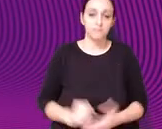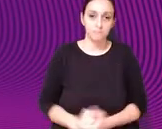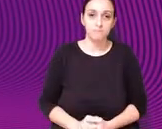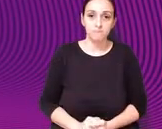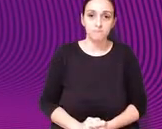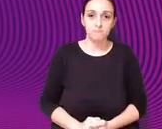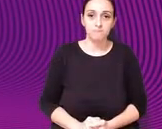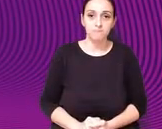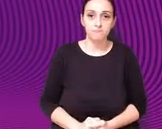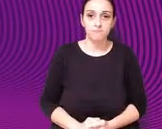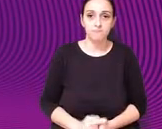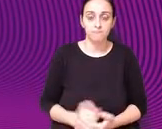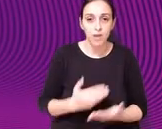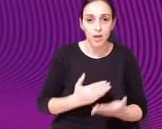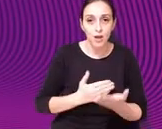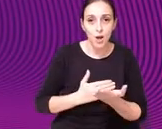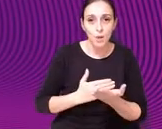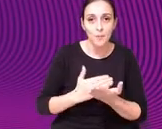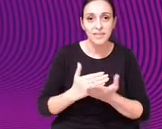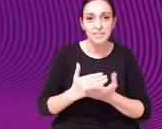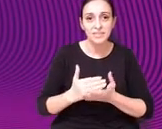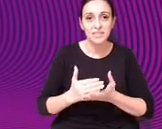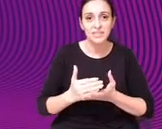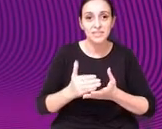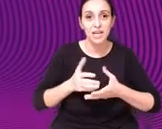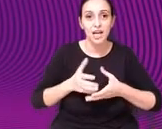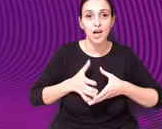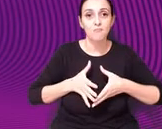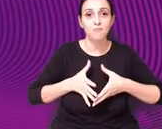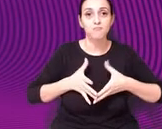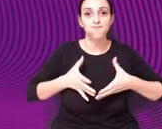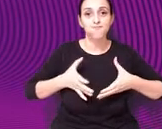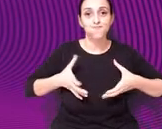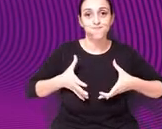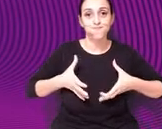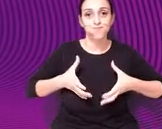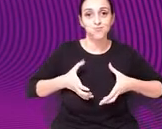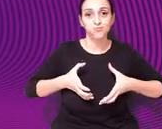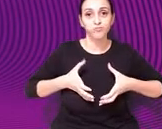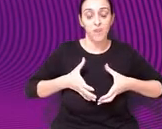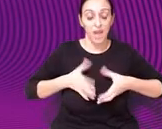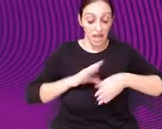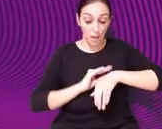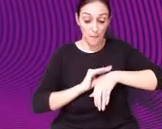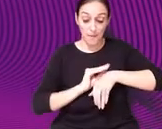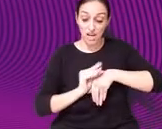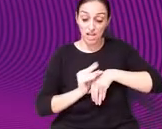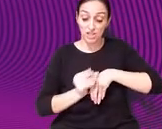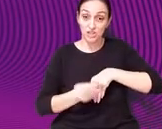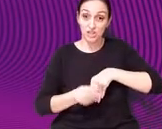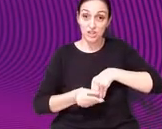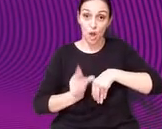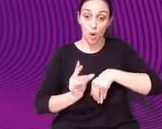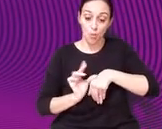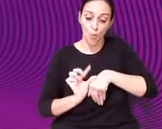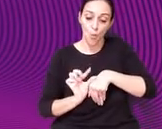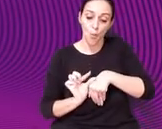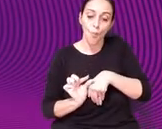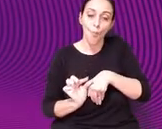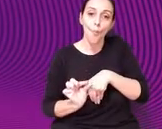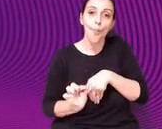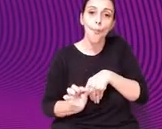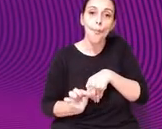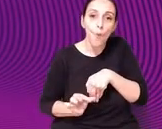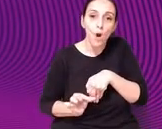Ele começa a diminuir nitidamente espessuras de parede, o septo afina, a